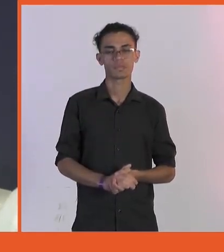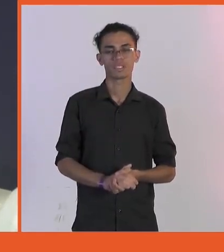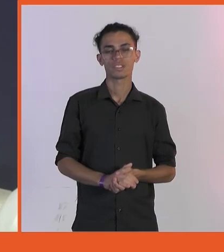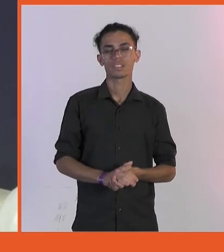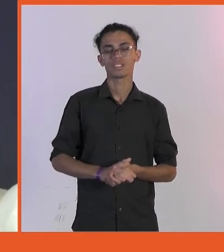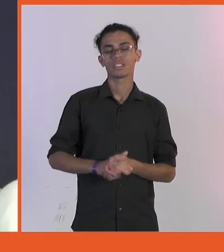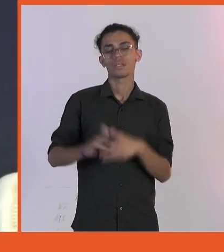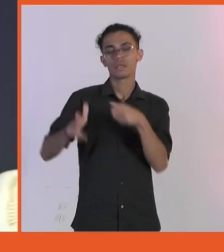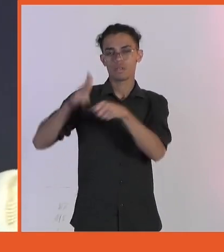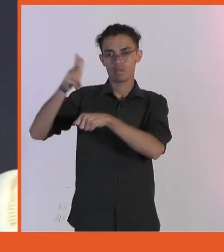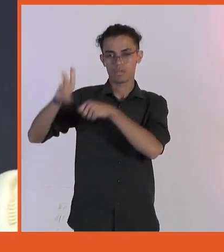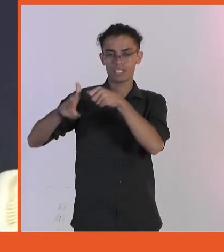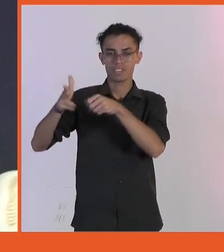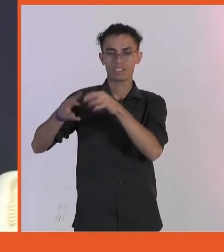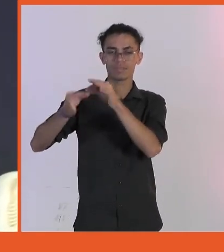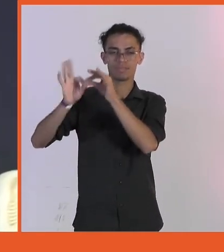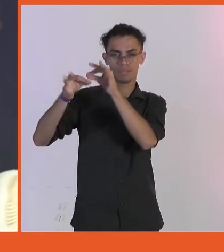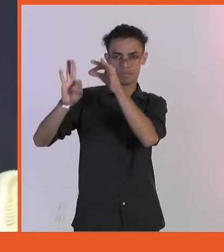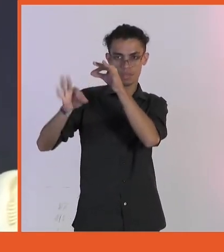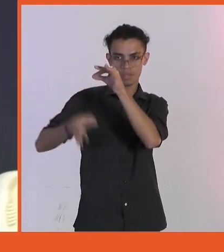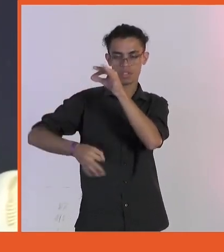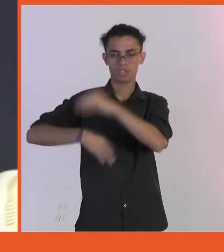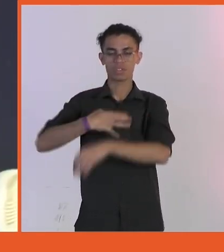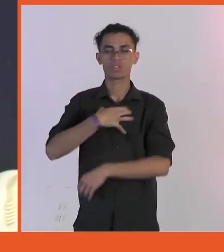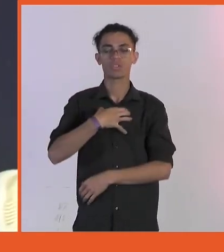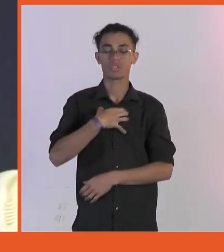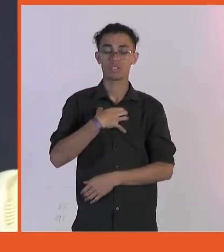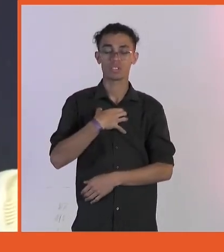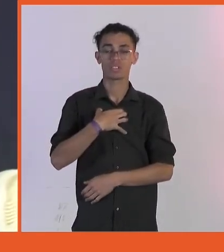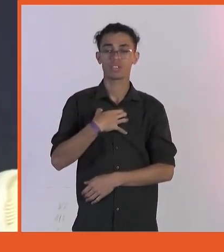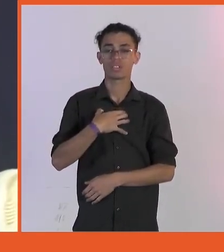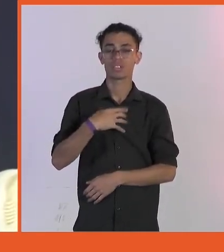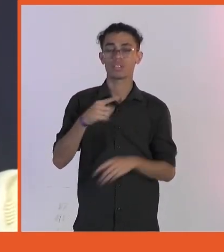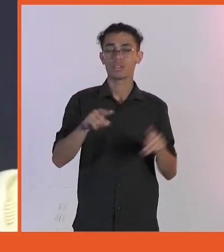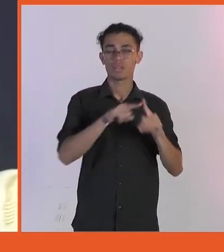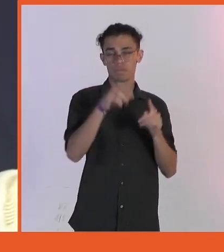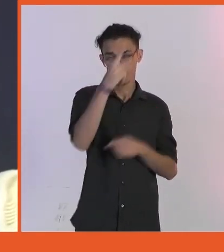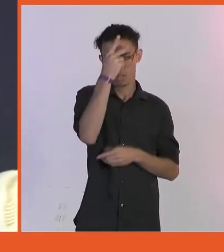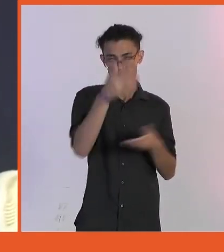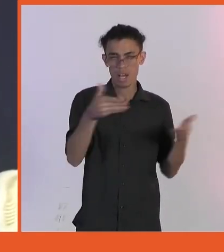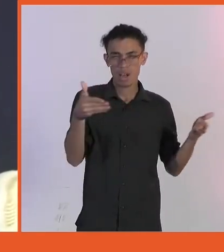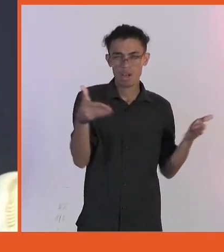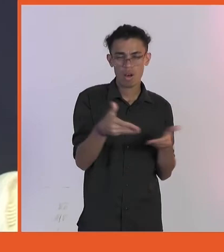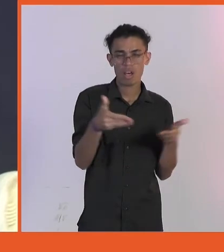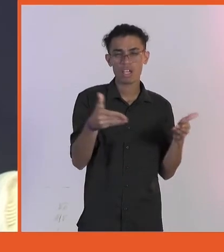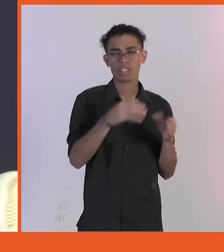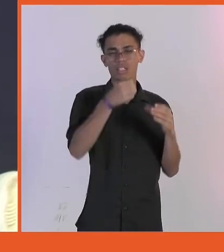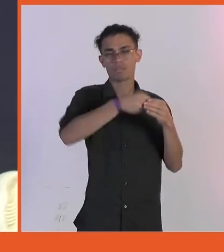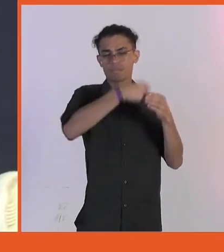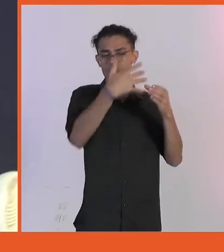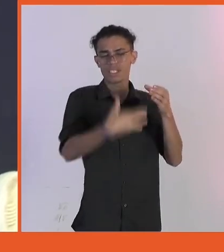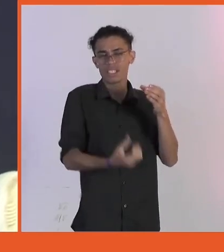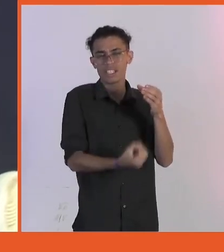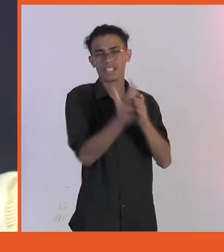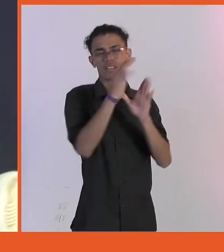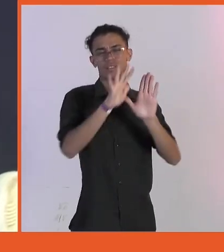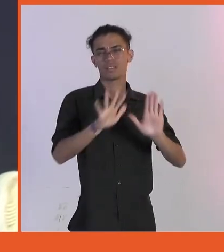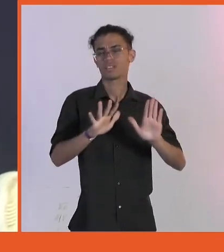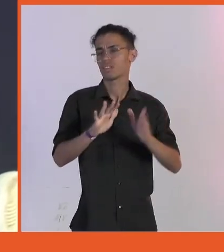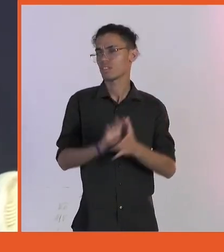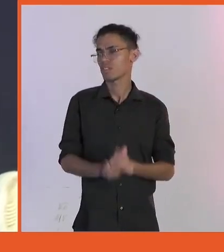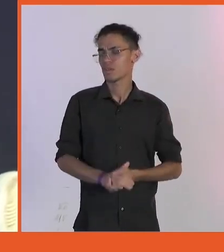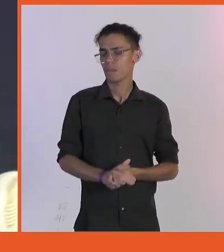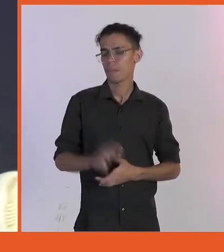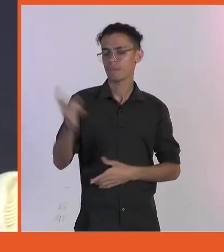longos, sabe, no formato que vocês têm, que já está consolidado para vocês. Mas para quem está chegando agora na internet, eu acho que vocês têm duas ferramentas aí